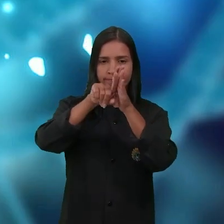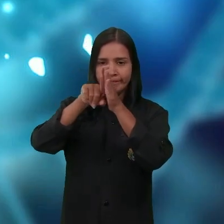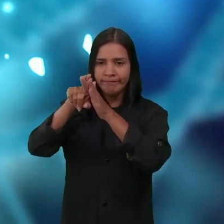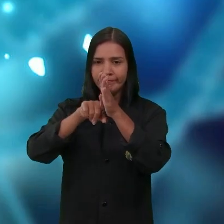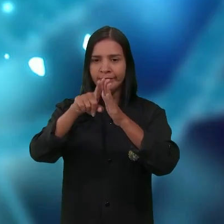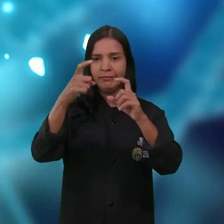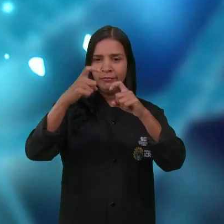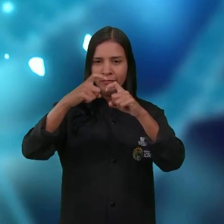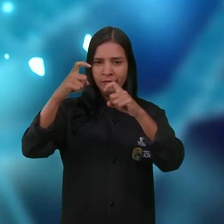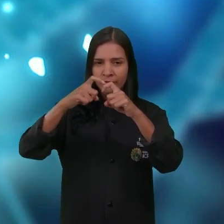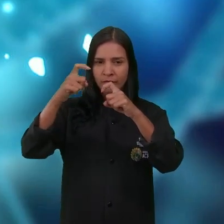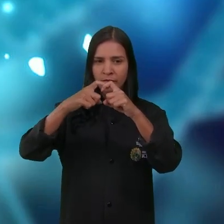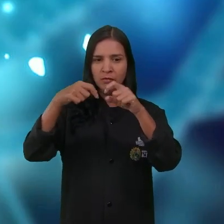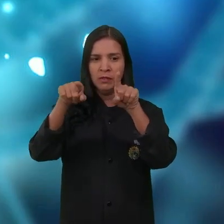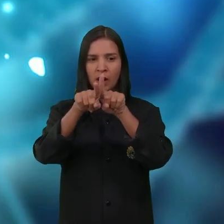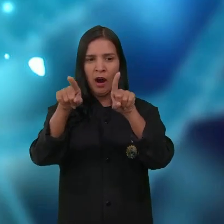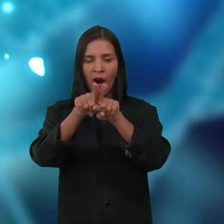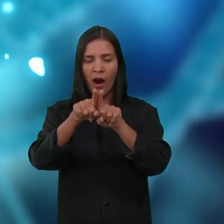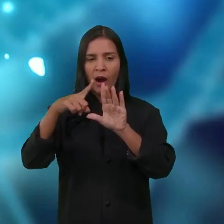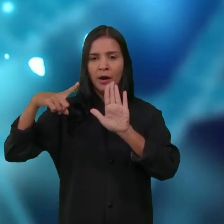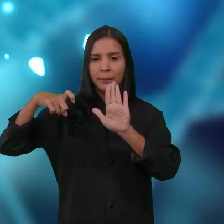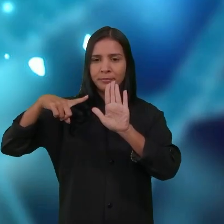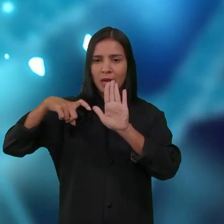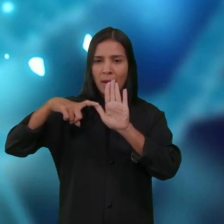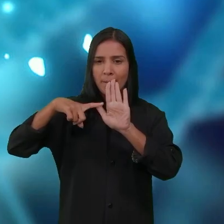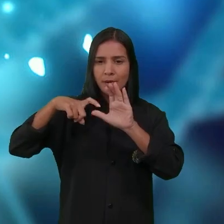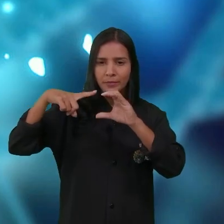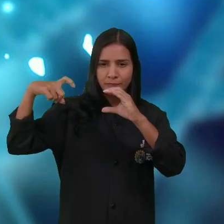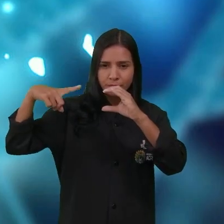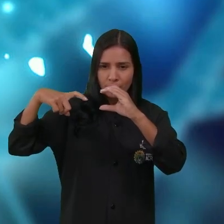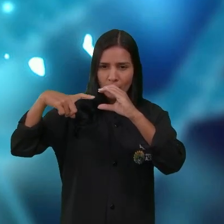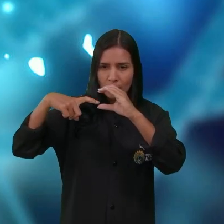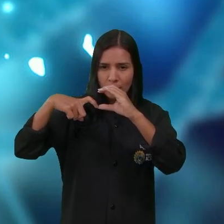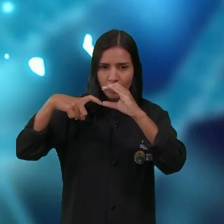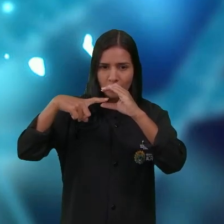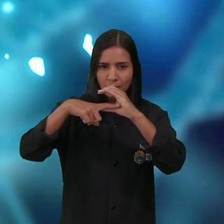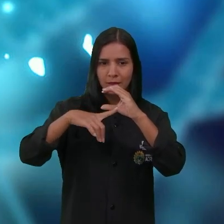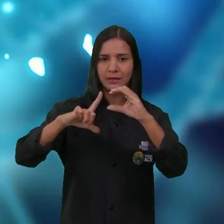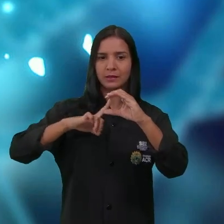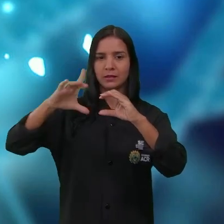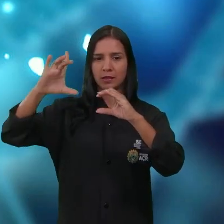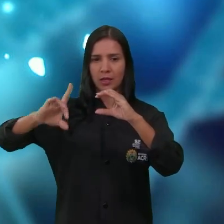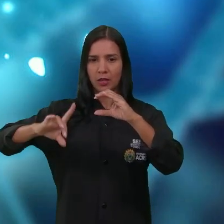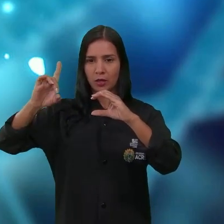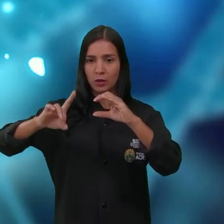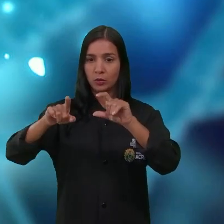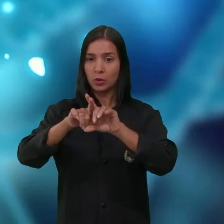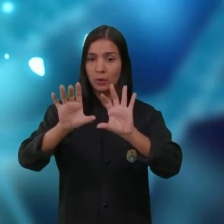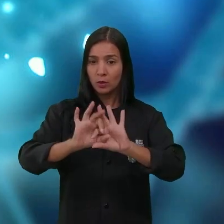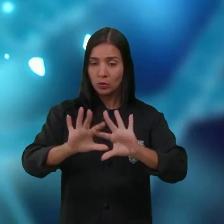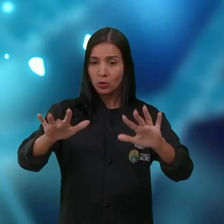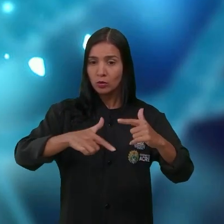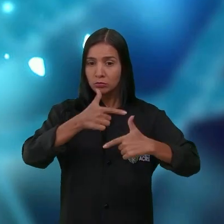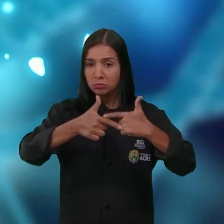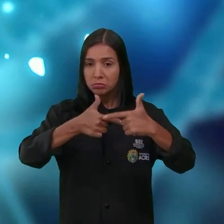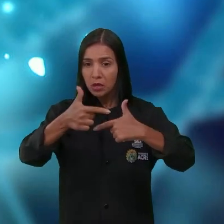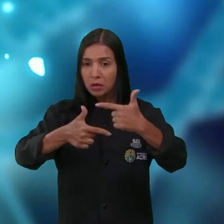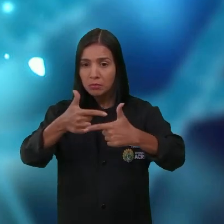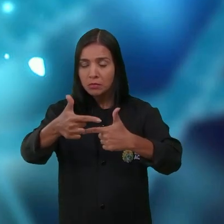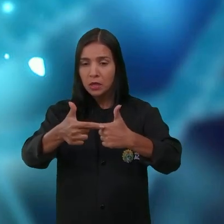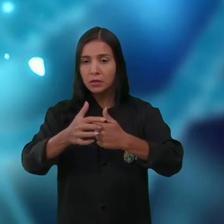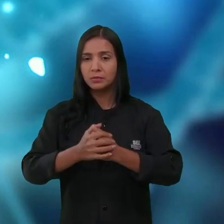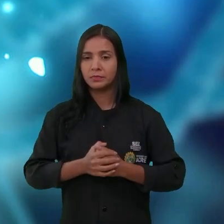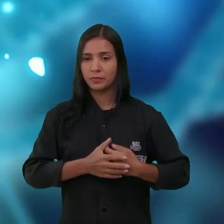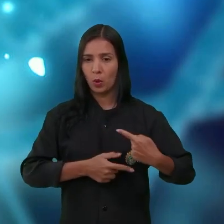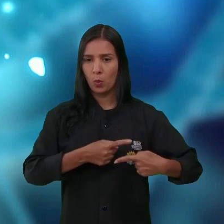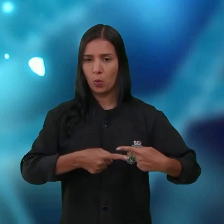versus autonomia reprodutiva. É nesse caso aqui que entra essa questão do